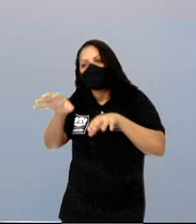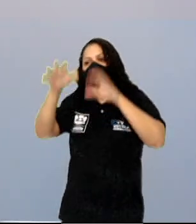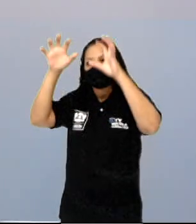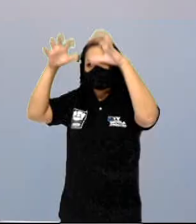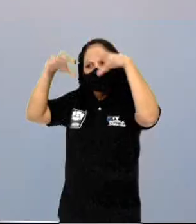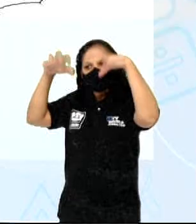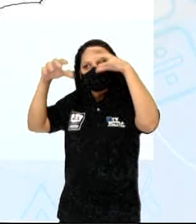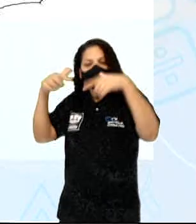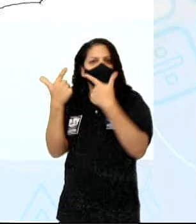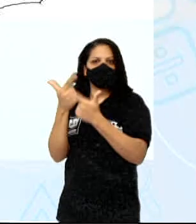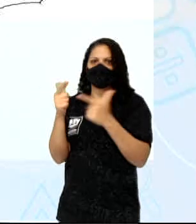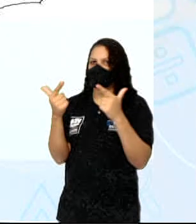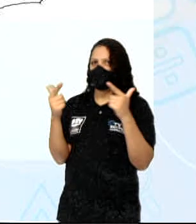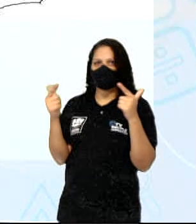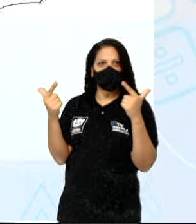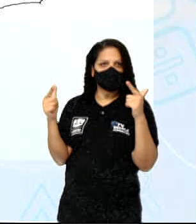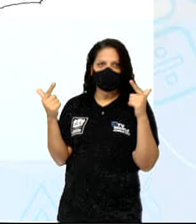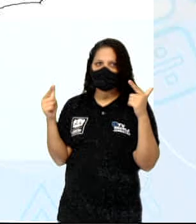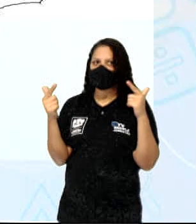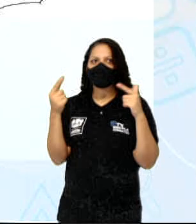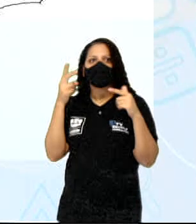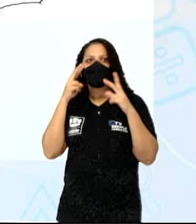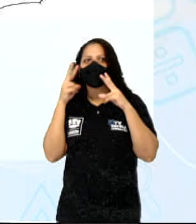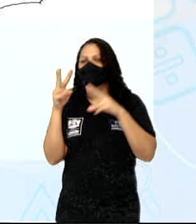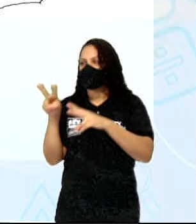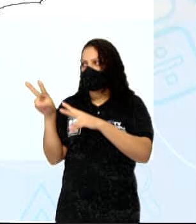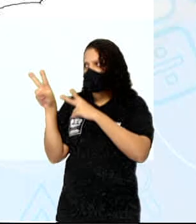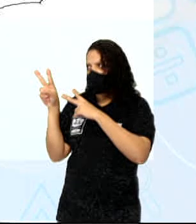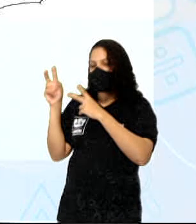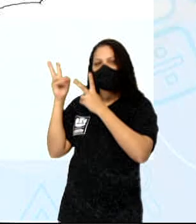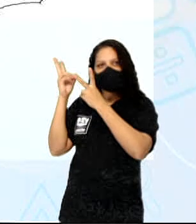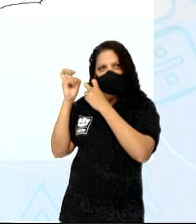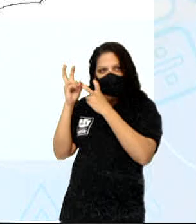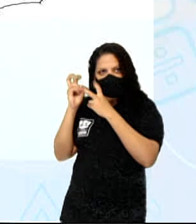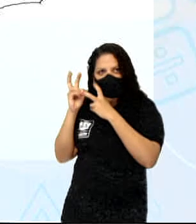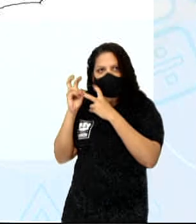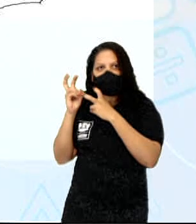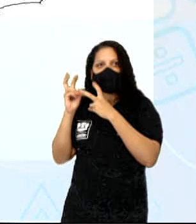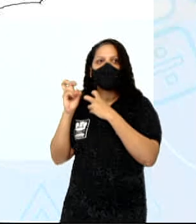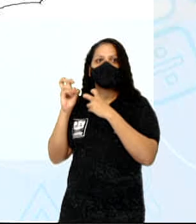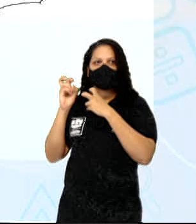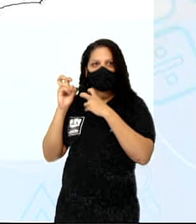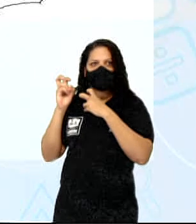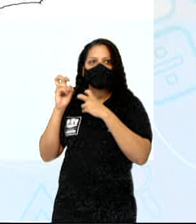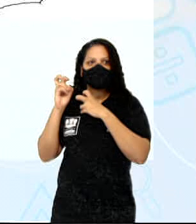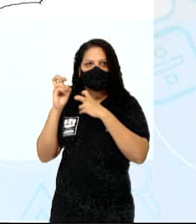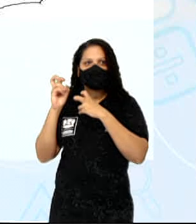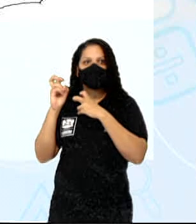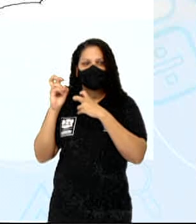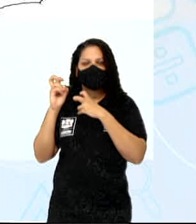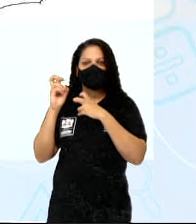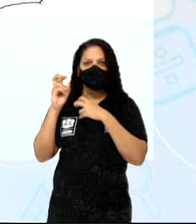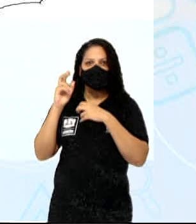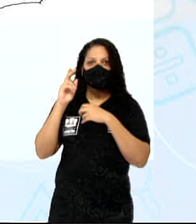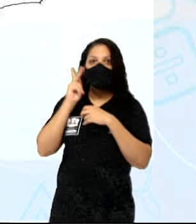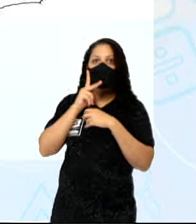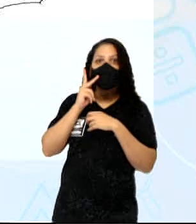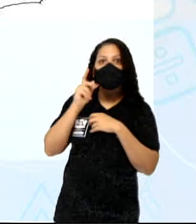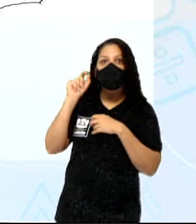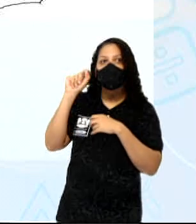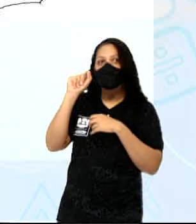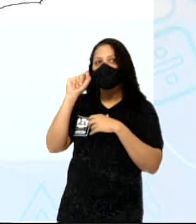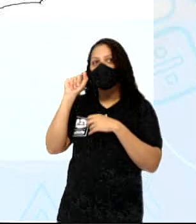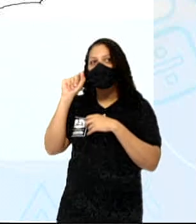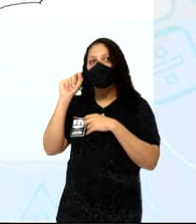está vendo aí na tela, nesse primeiro climograma ali da cidade de Cabaceiras, na Paraíba. Pouquíssimas chuvas, tá?